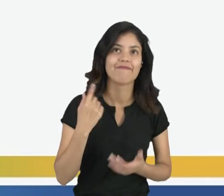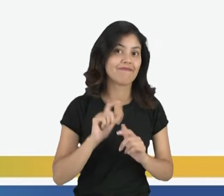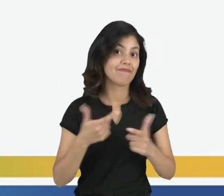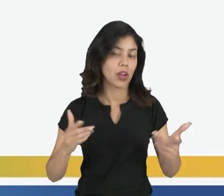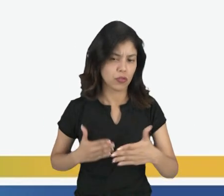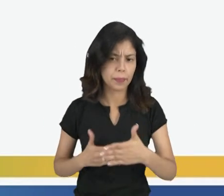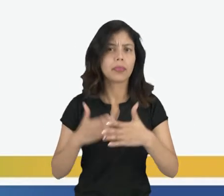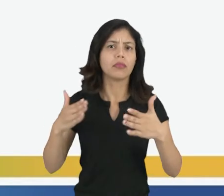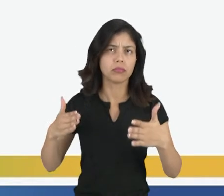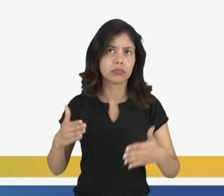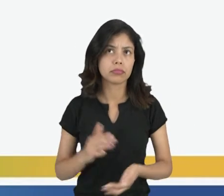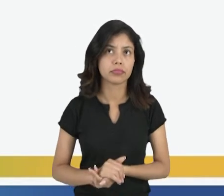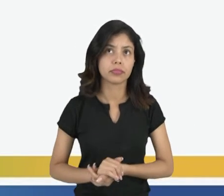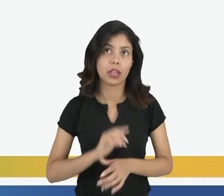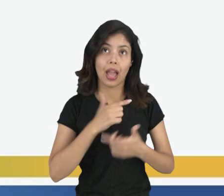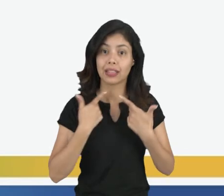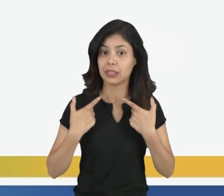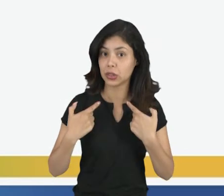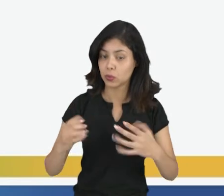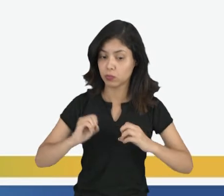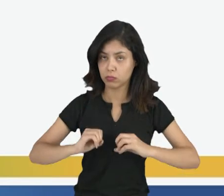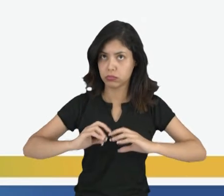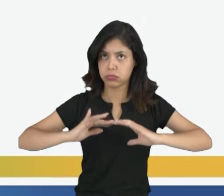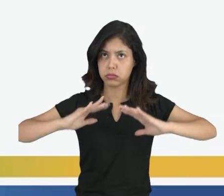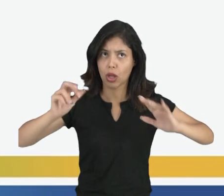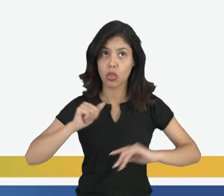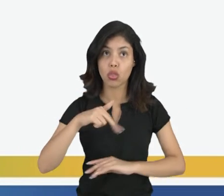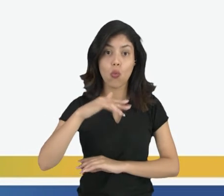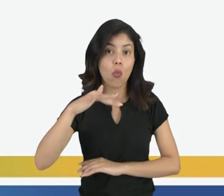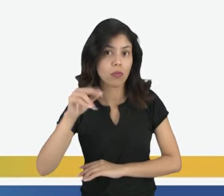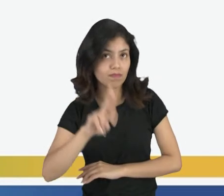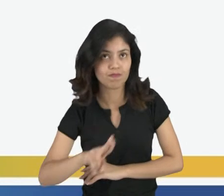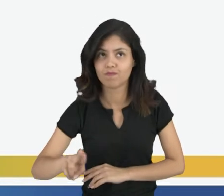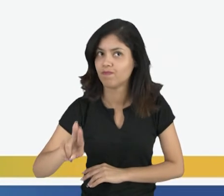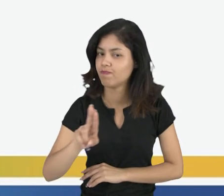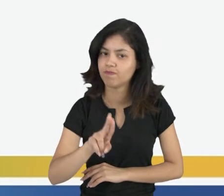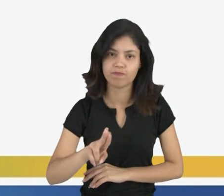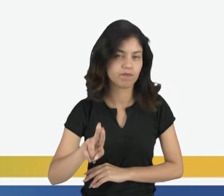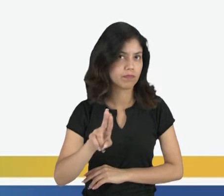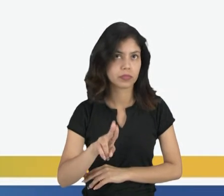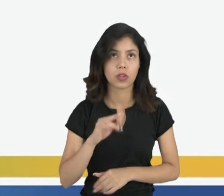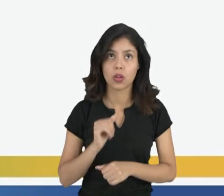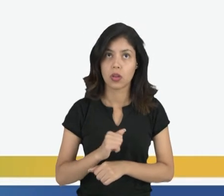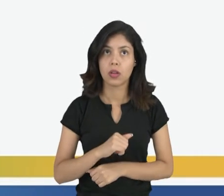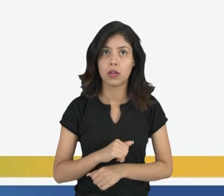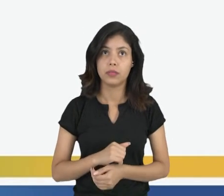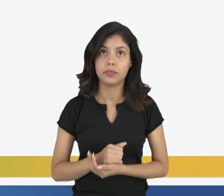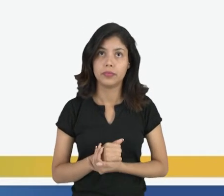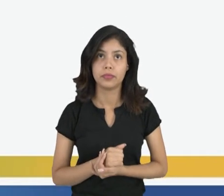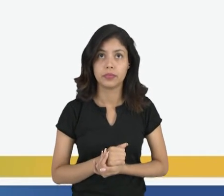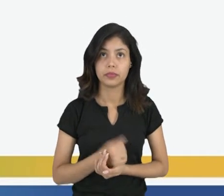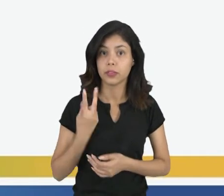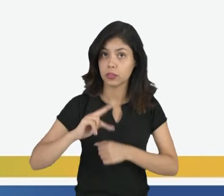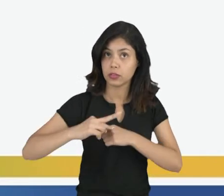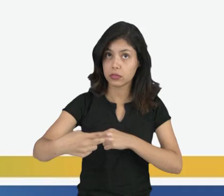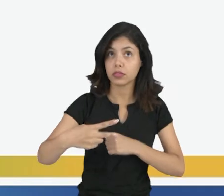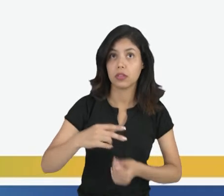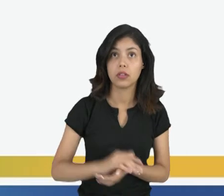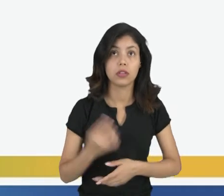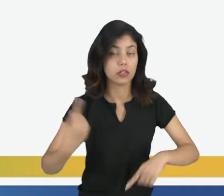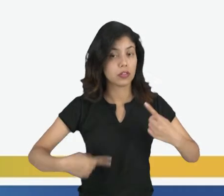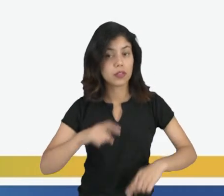seu grande impacto. As armas nucleares nunca foram usadas, mas nunca mais óbvias foram as